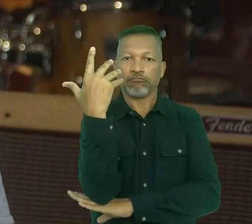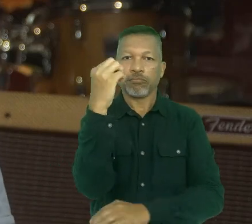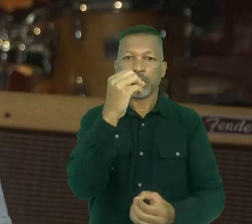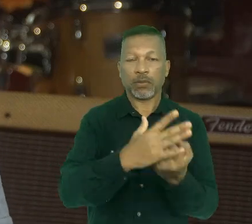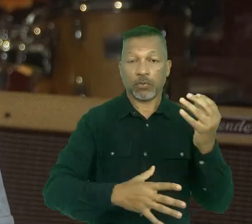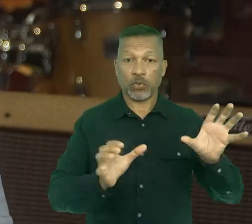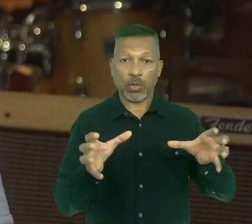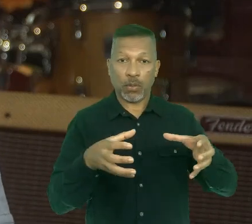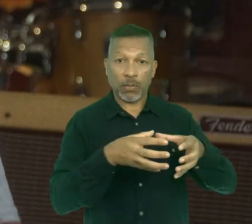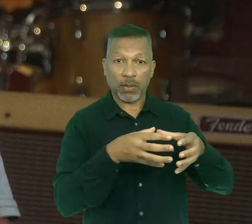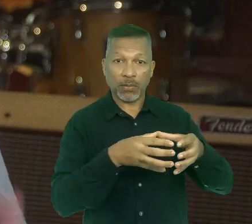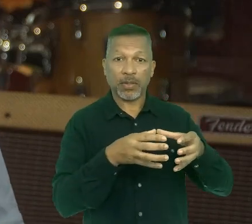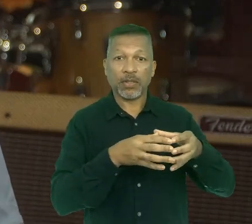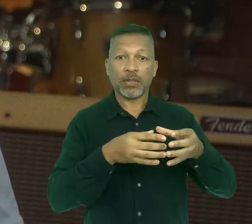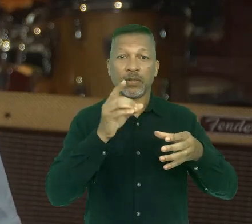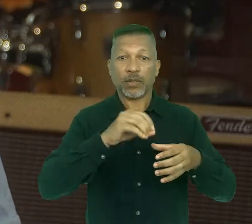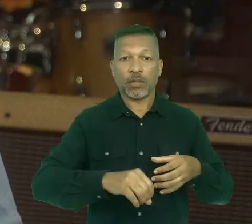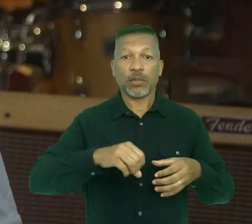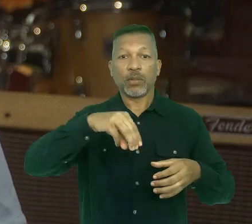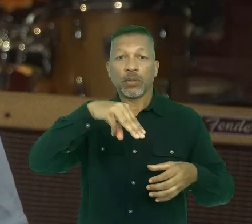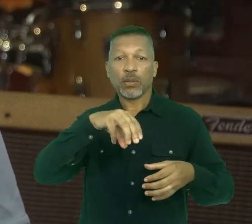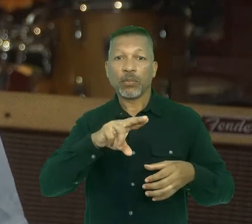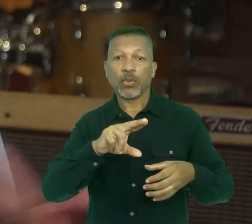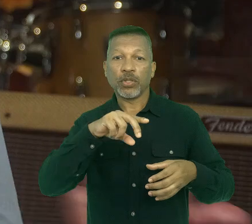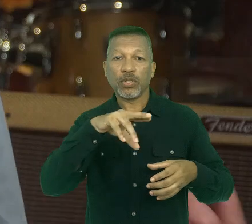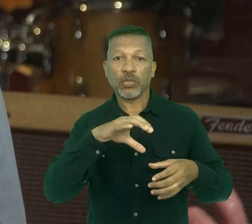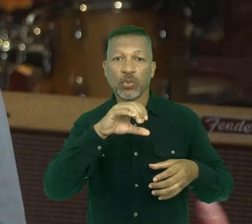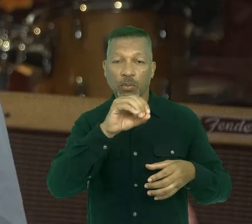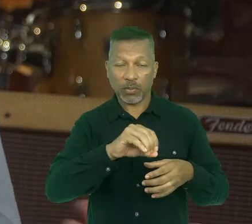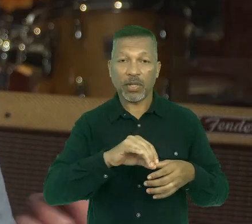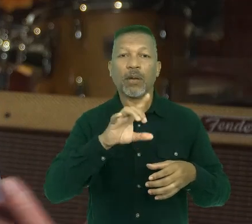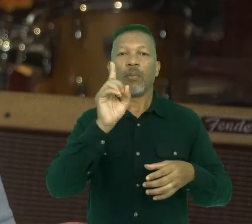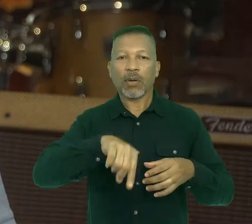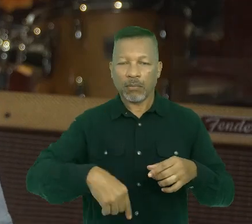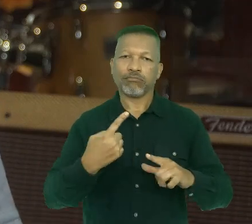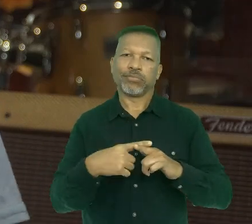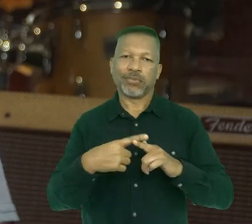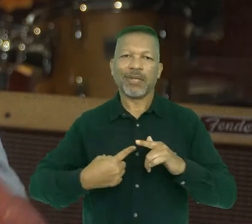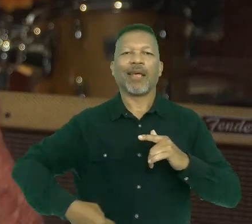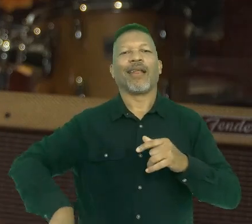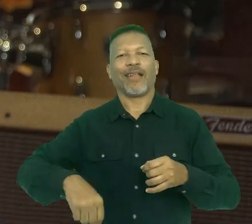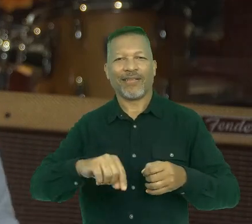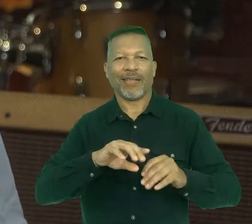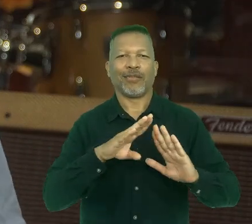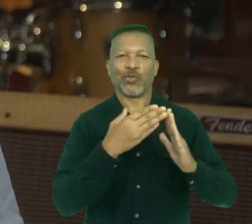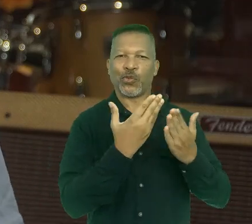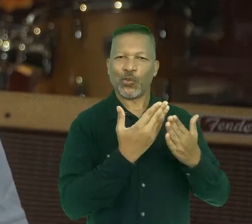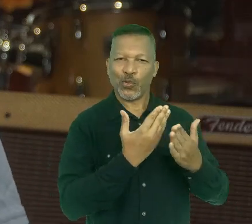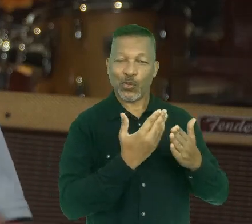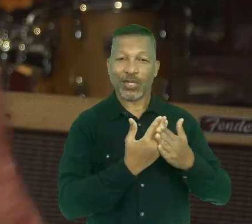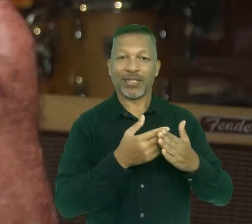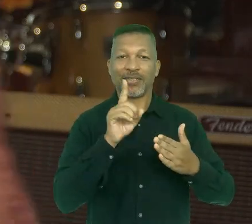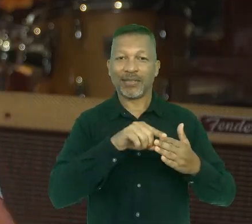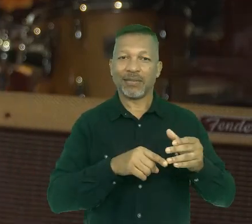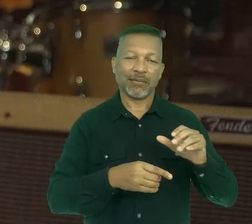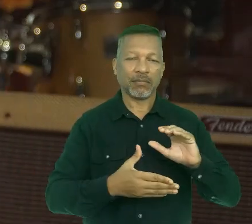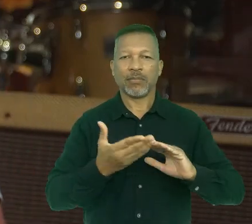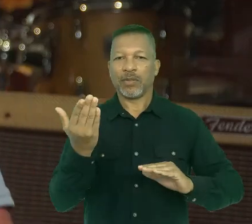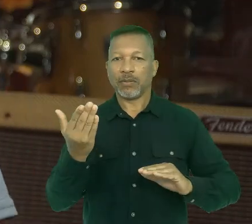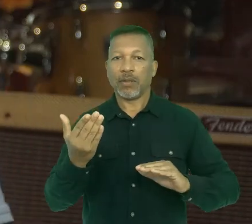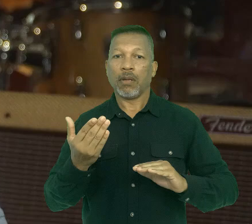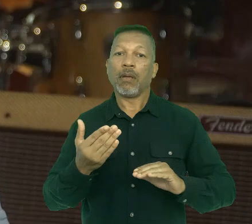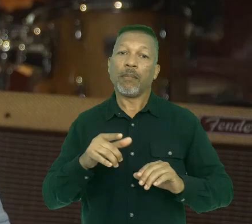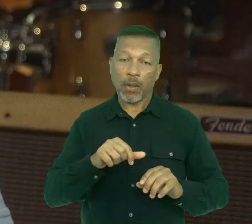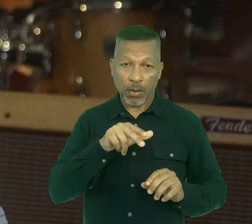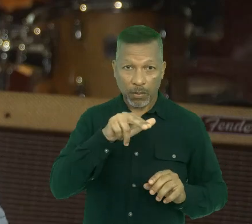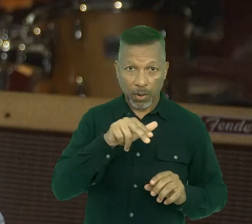nossa própria banda no colégio, chamava Munição, porque pertencia ao colégio municipal. Saímos do colégio, meus irmãos, meu